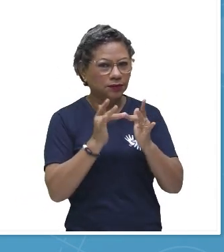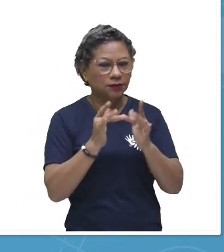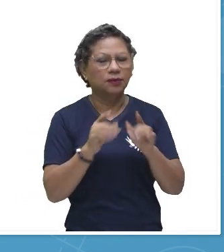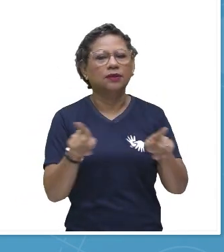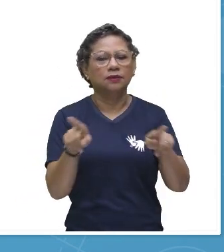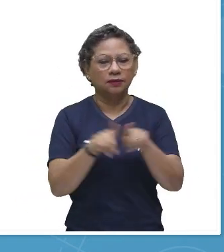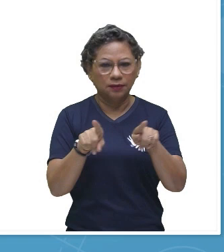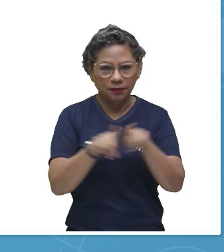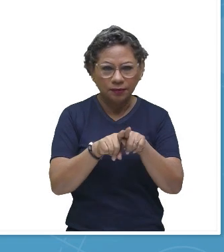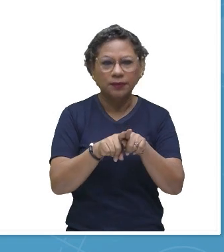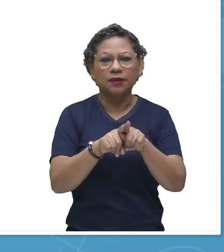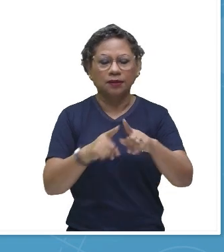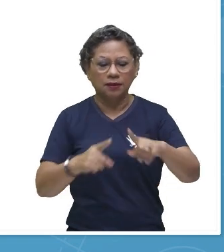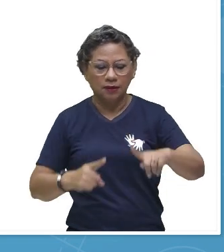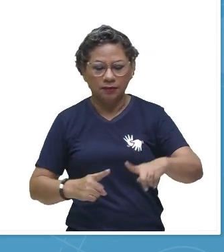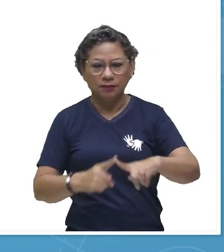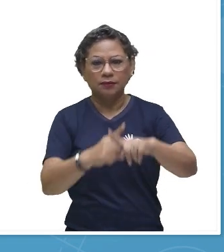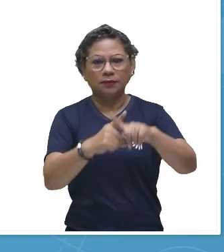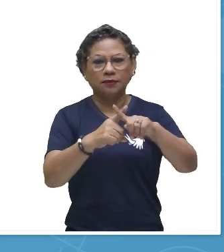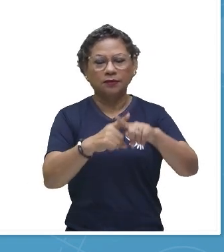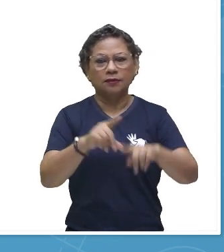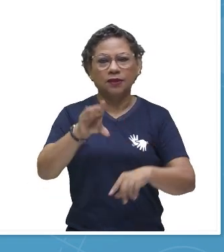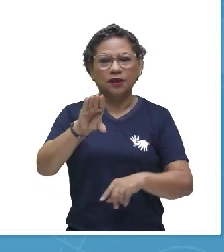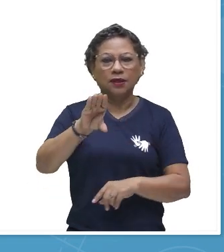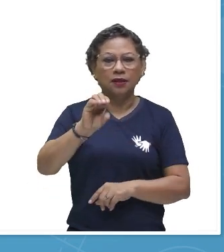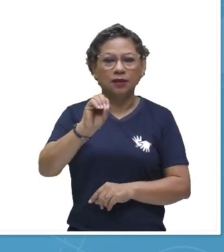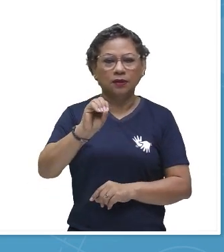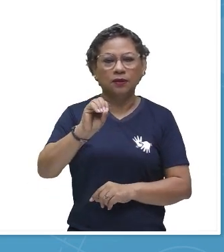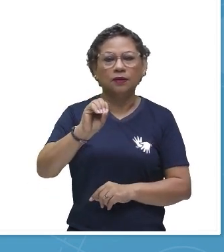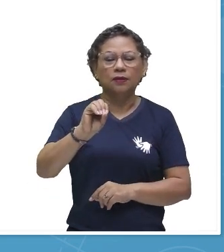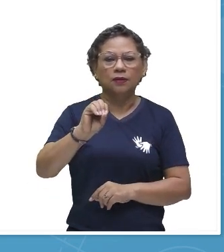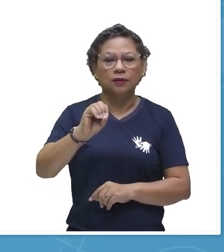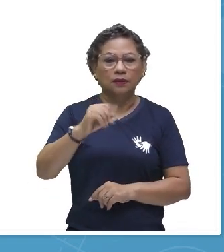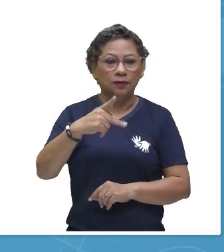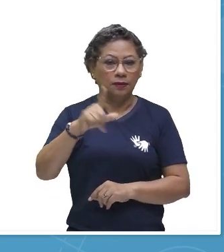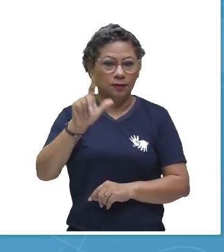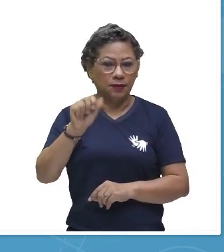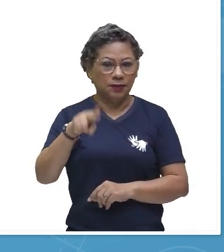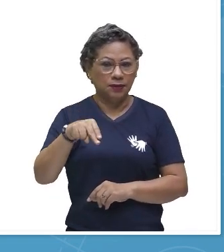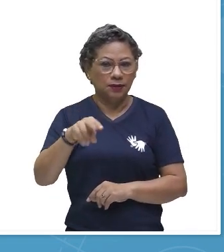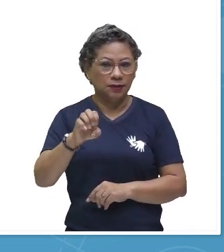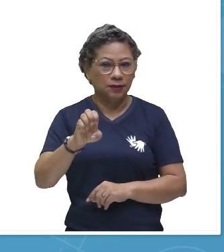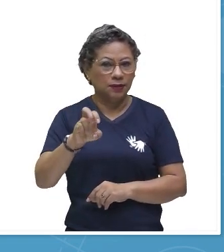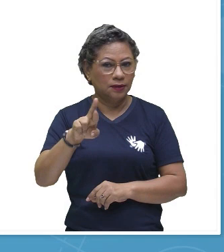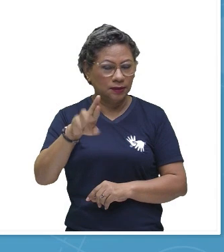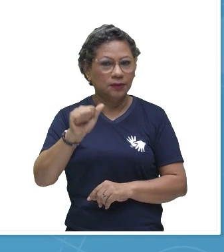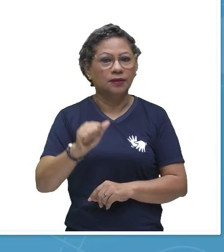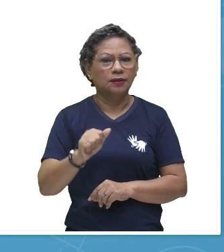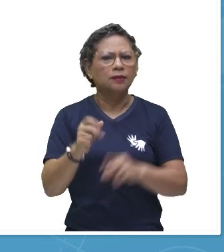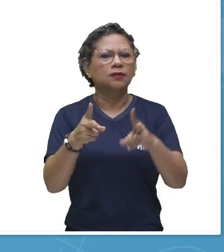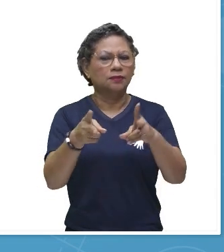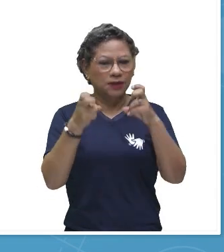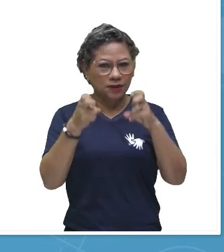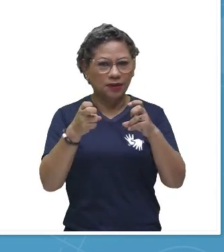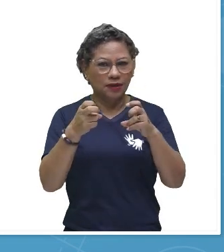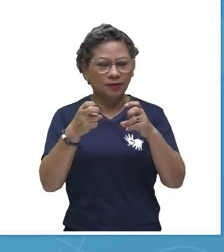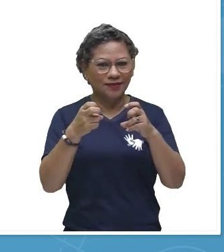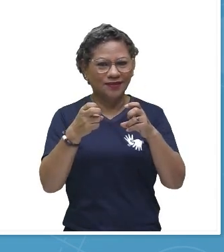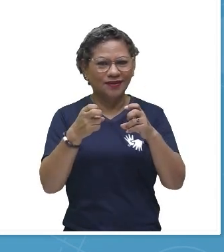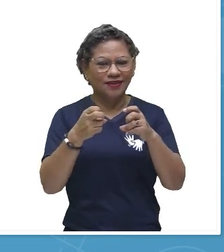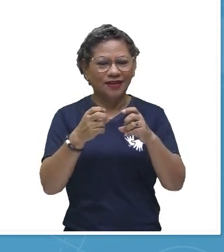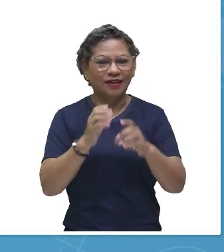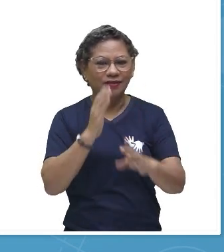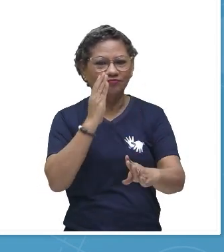retas coplanares. Mas olha só o que acontece. Elas se encontram aqui neste